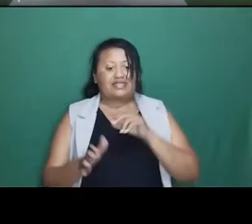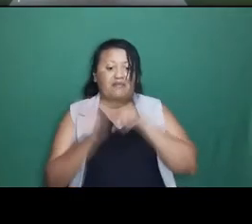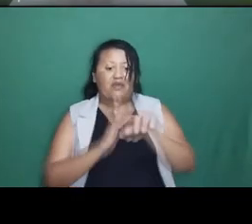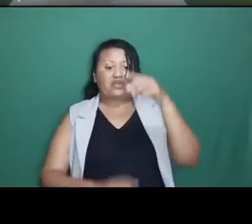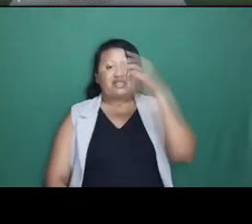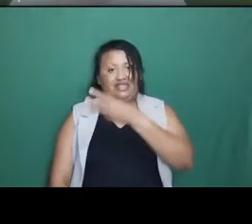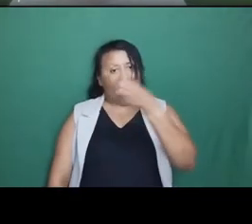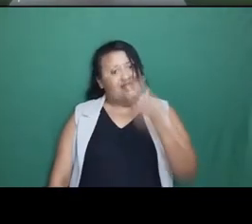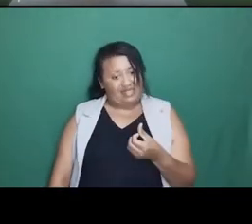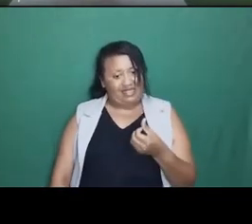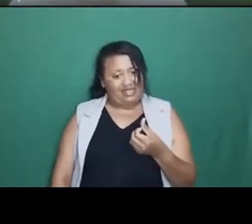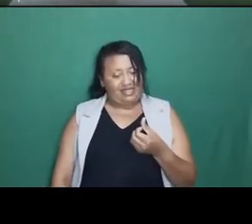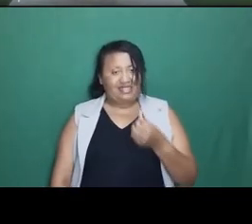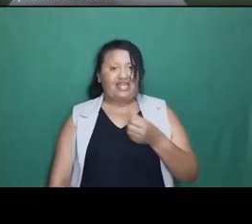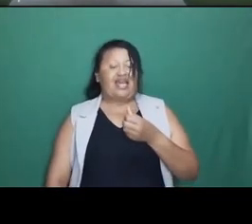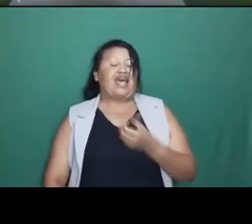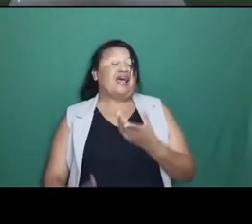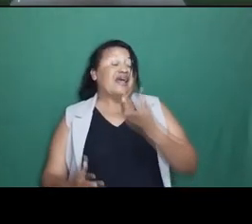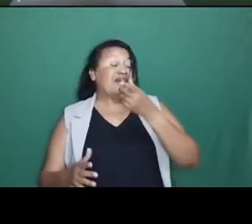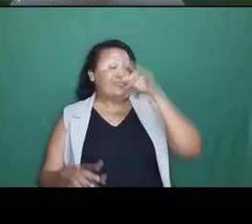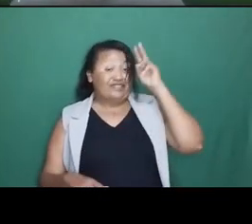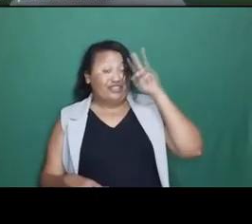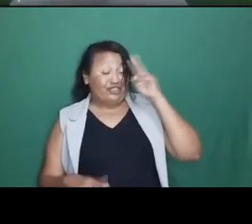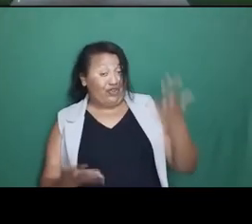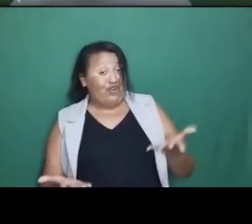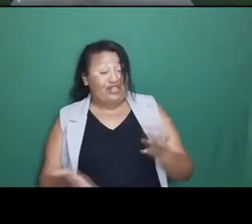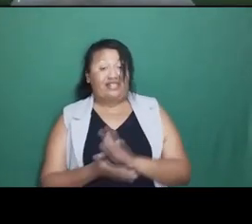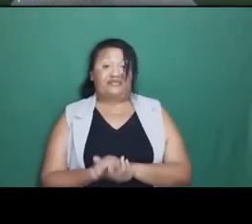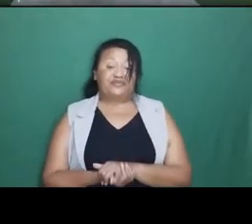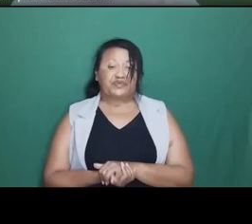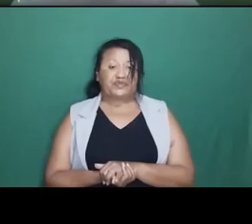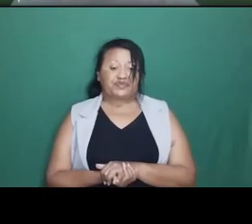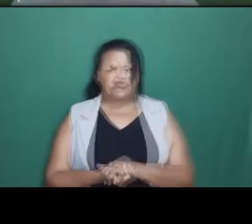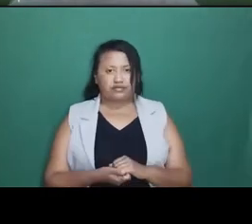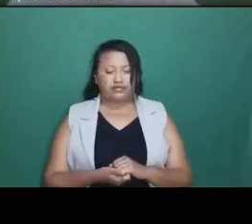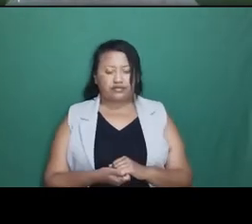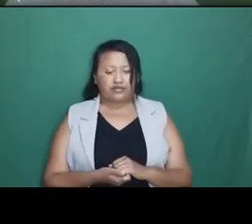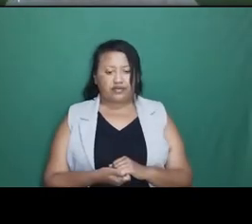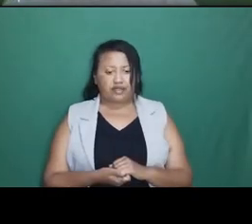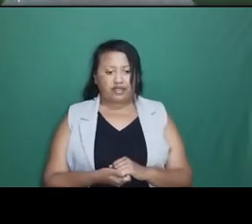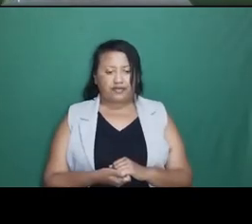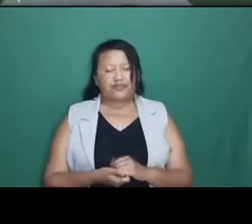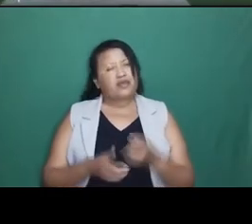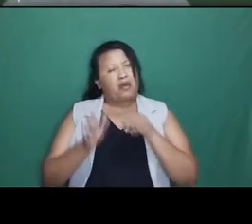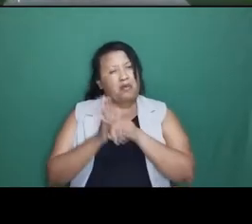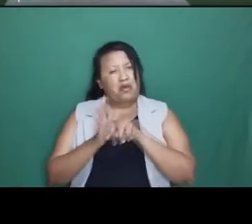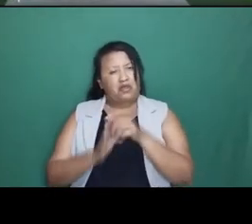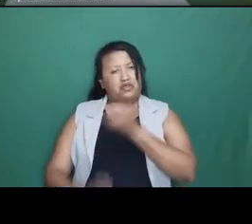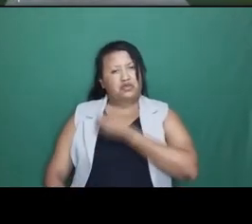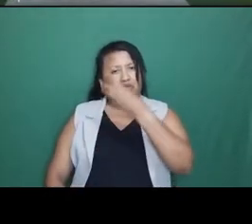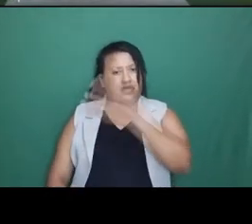36 gabarito B questão 36 de história na questão